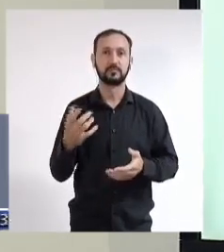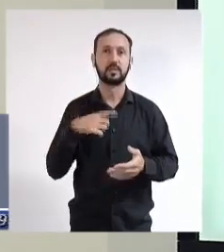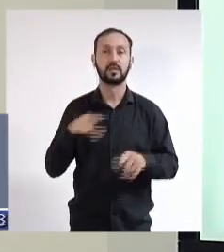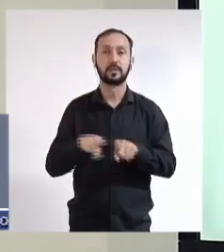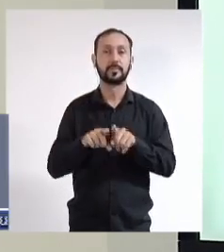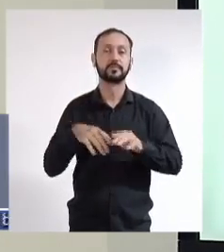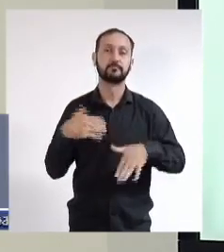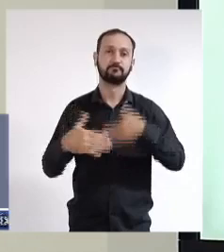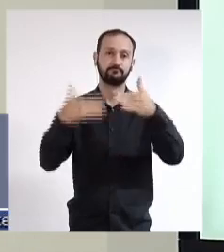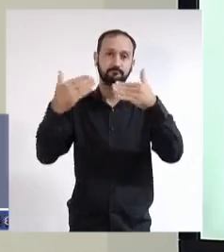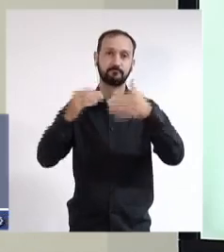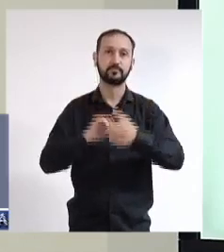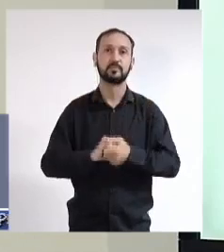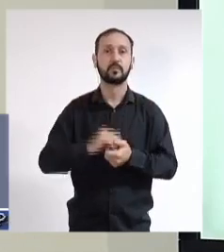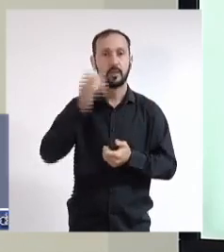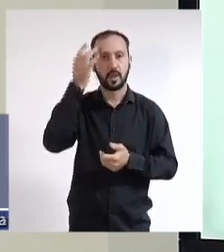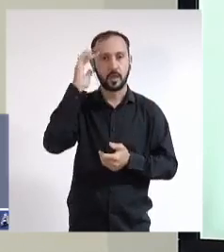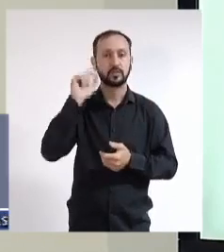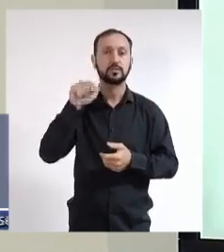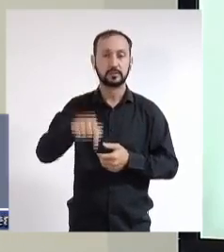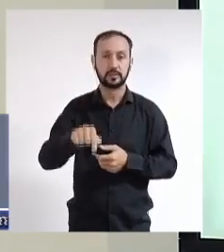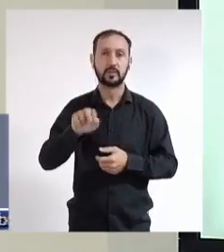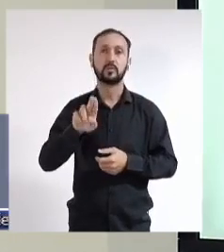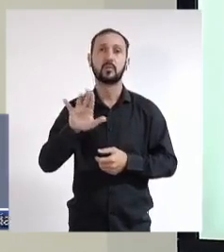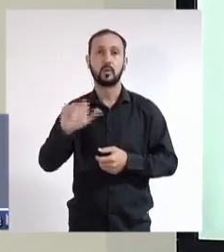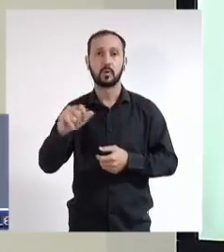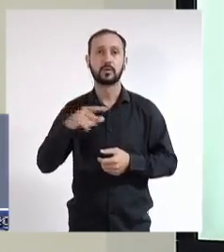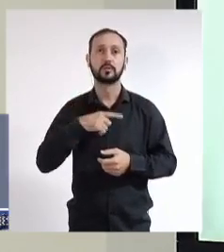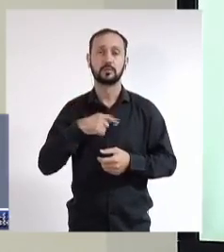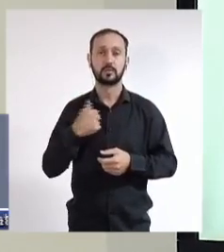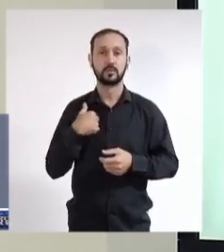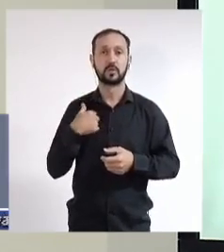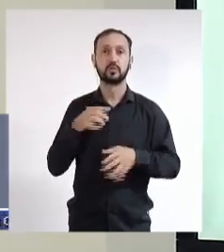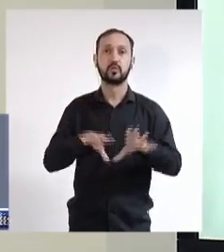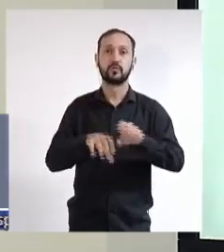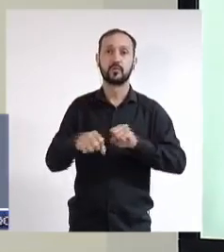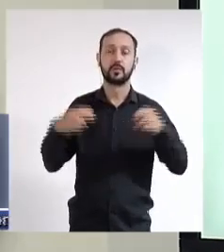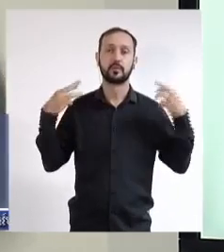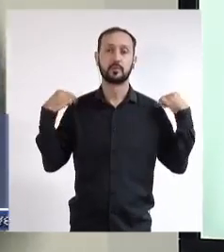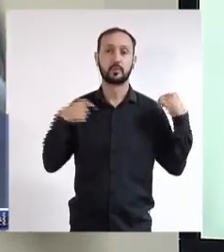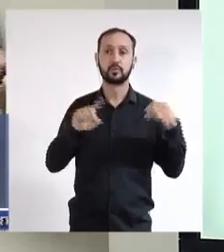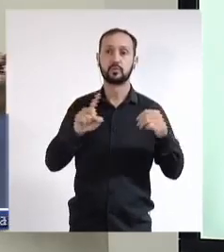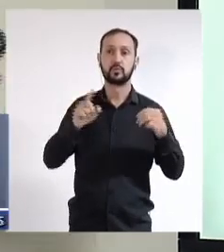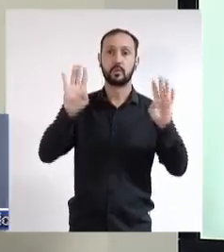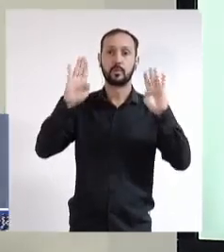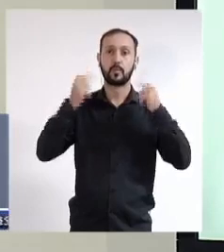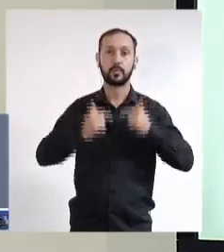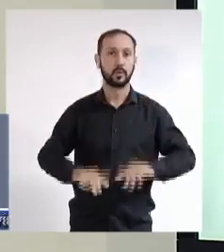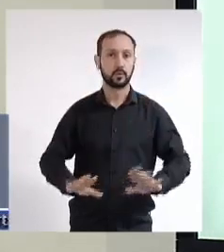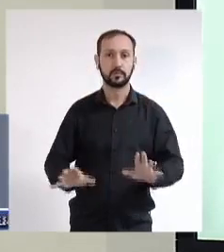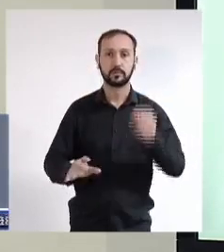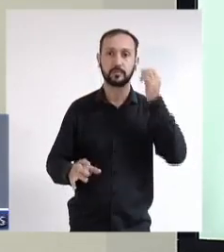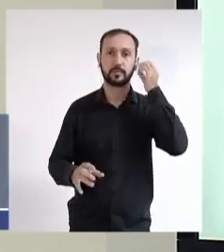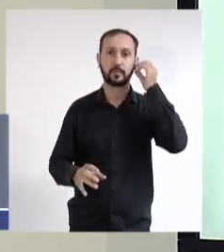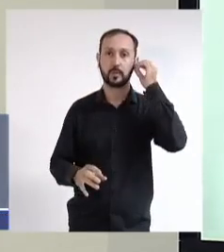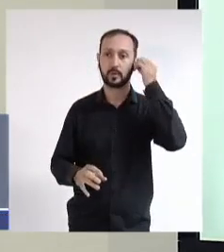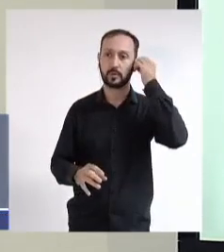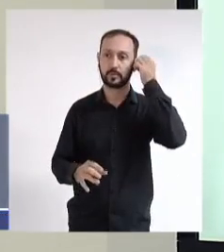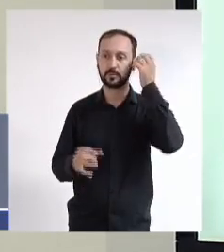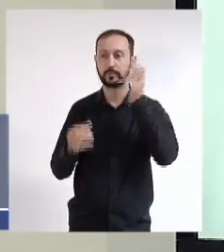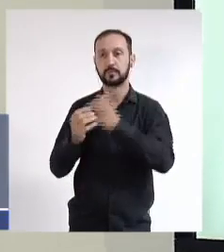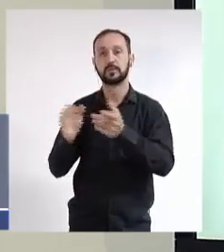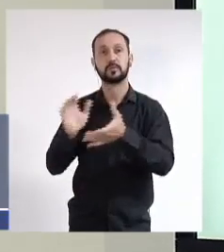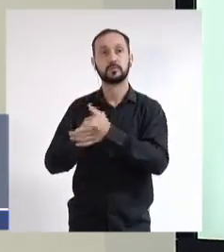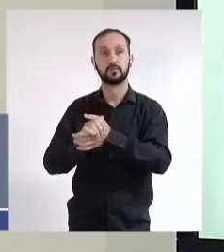eu acredito muito que as unidades elevação nos futures hmox1 formado em turismo não sou biólogo tem nada contra o biólogo porque minha esposa é bióloga e apoio em